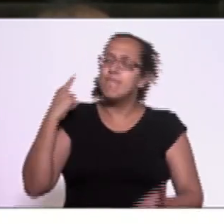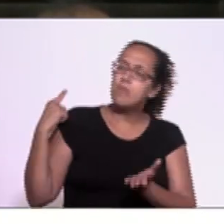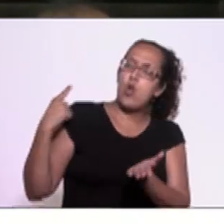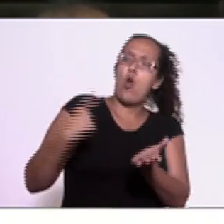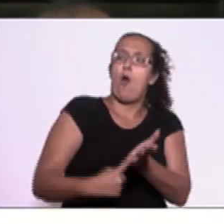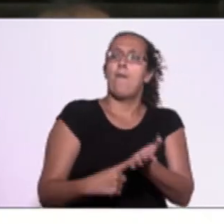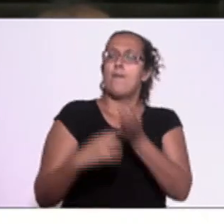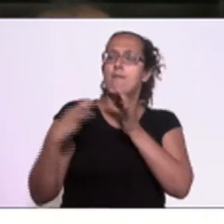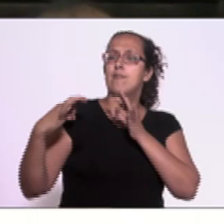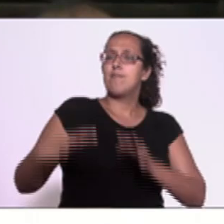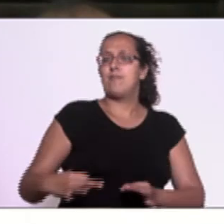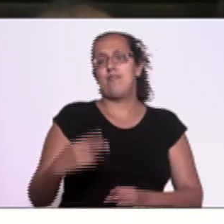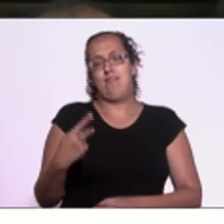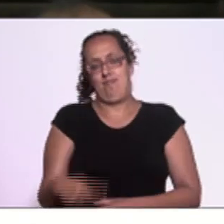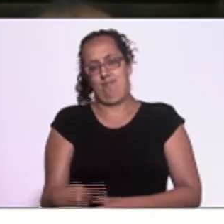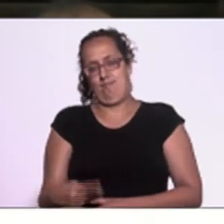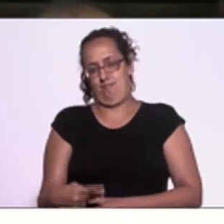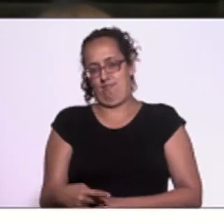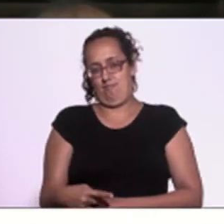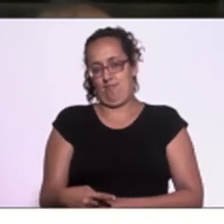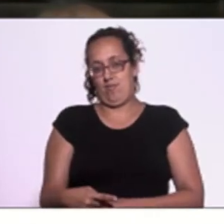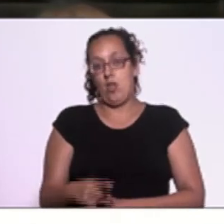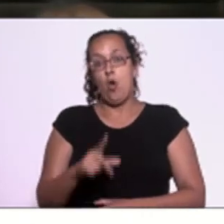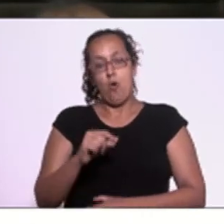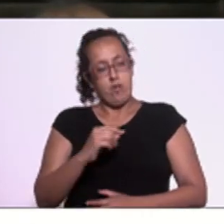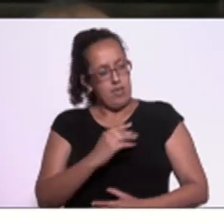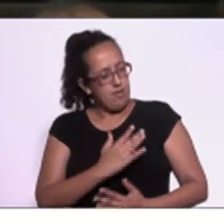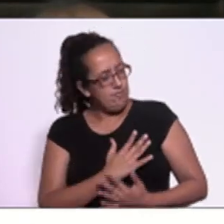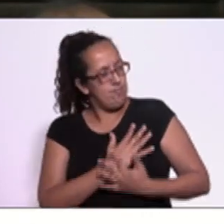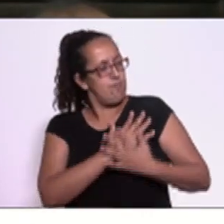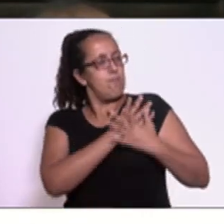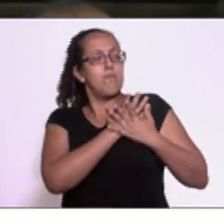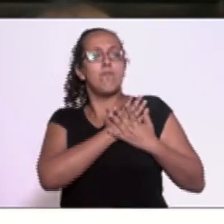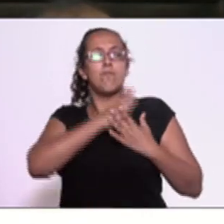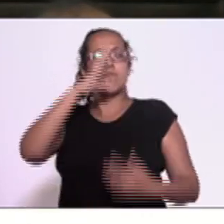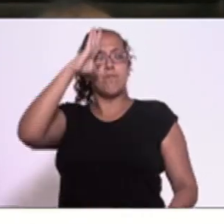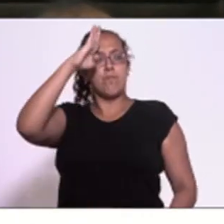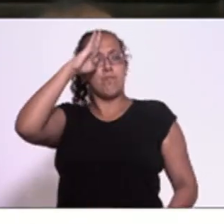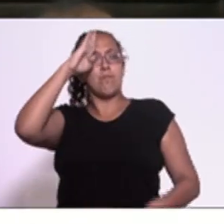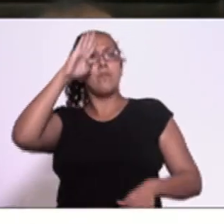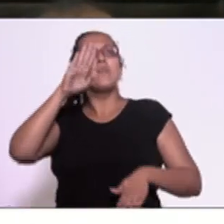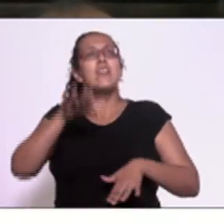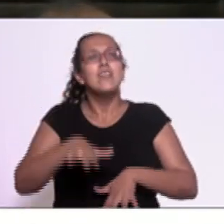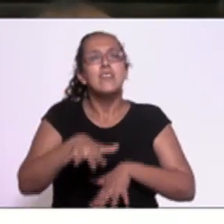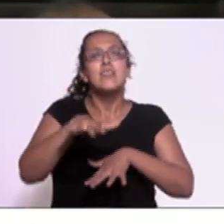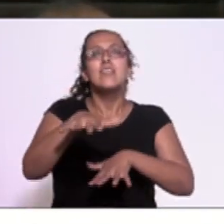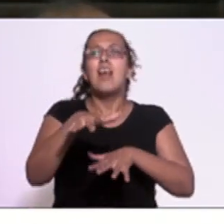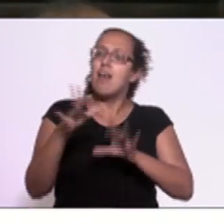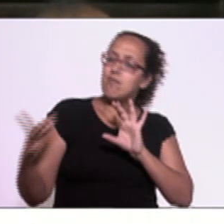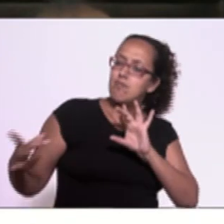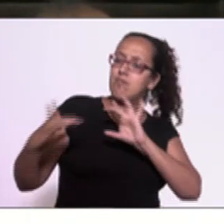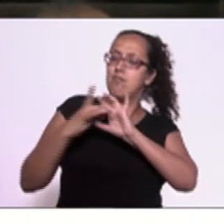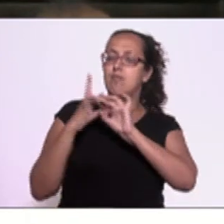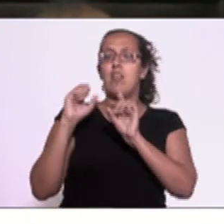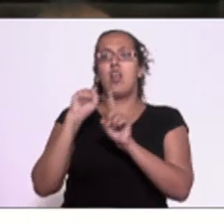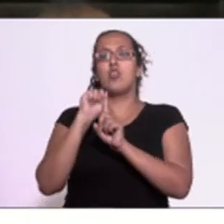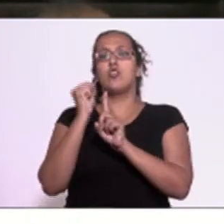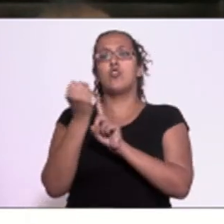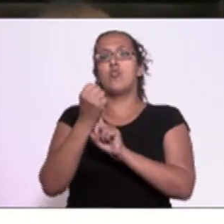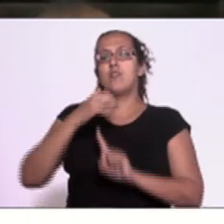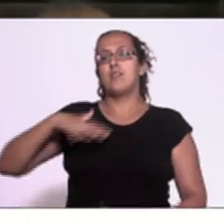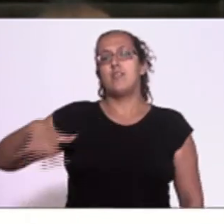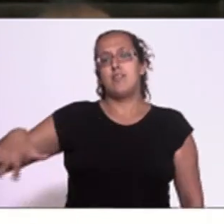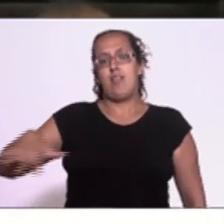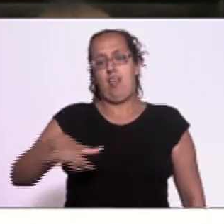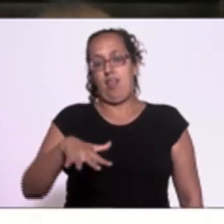comprometimento da instituição, do espírito militar, convivendo com os anseios da sociedade. Será